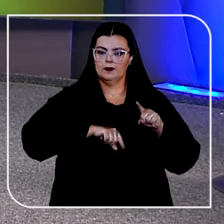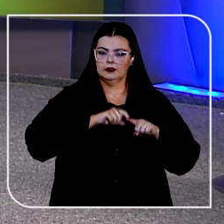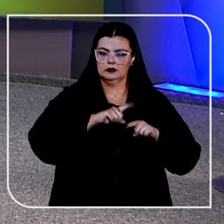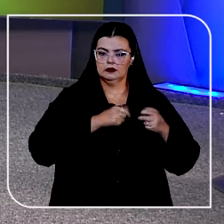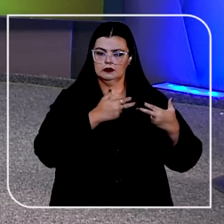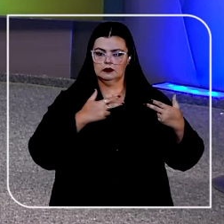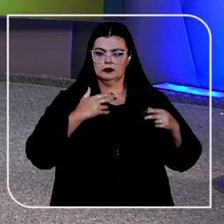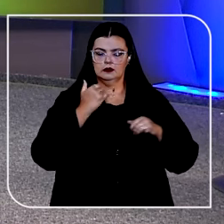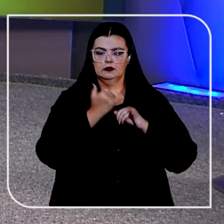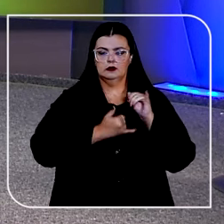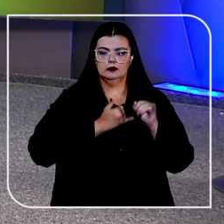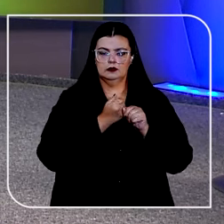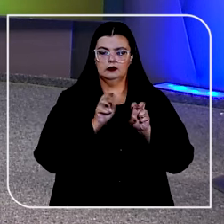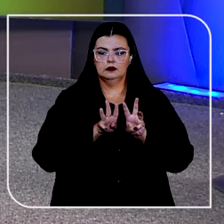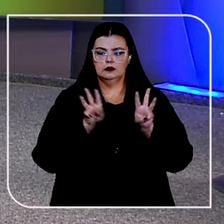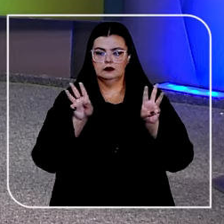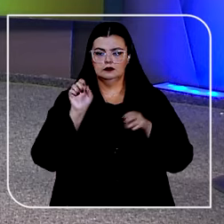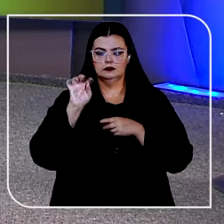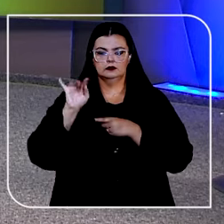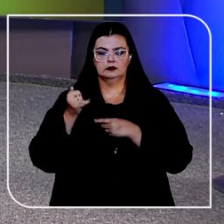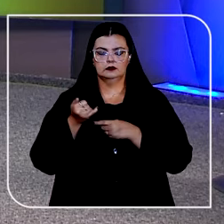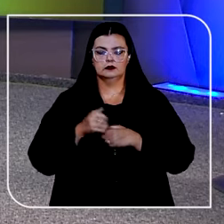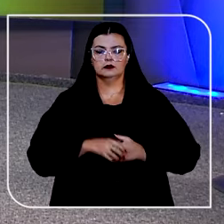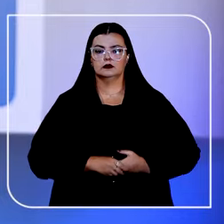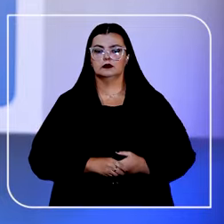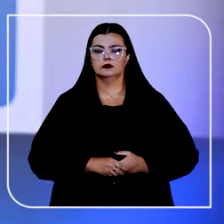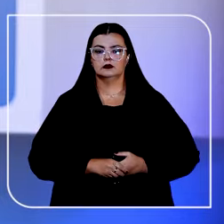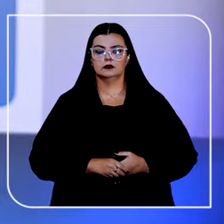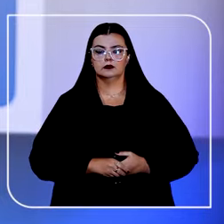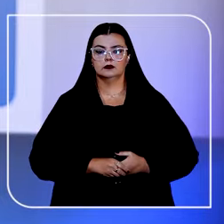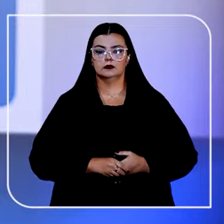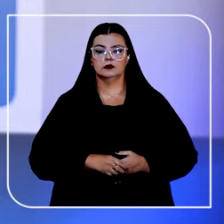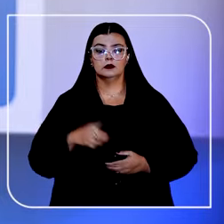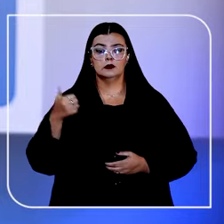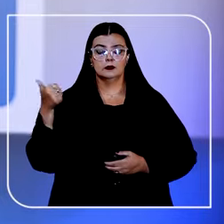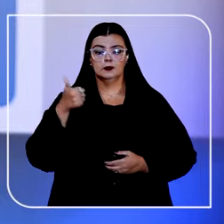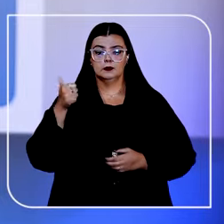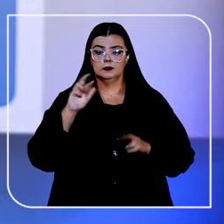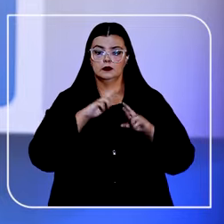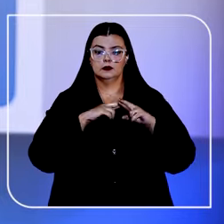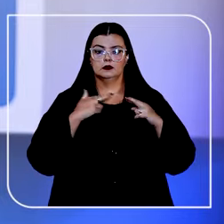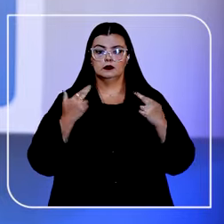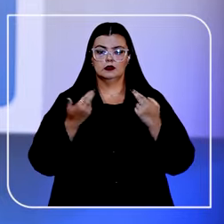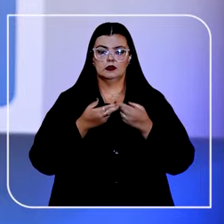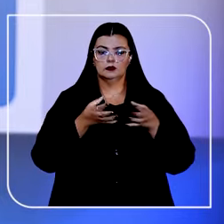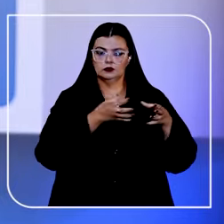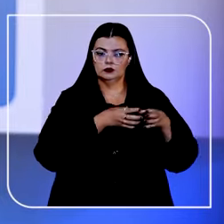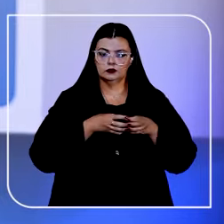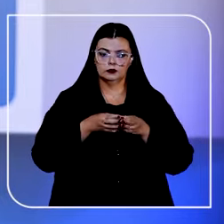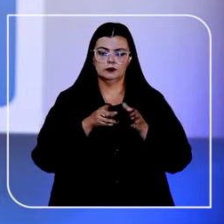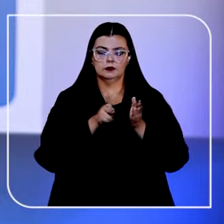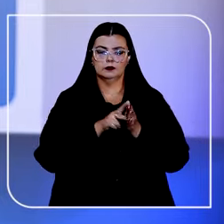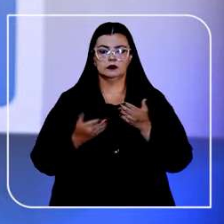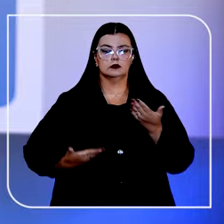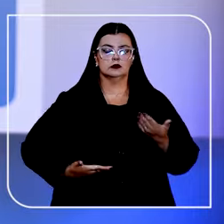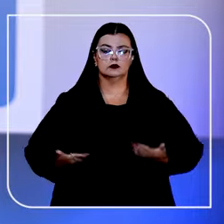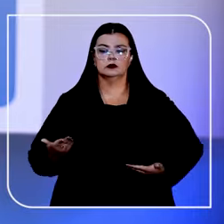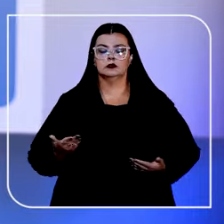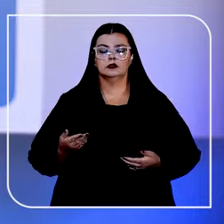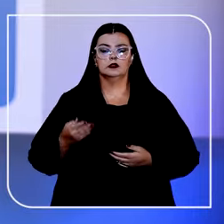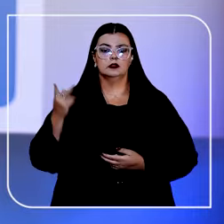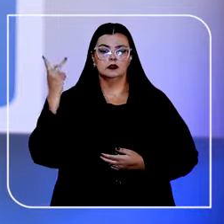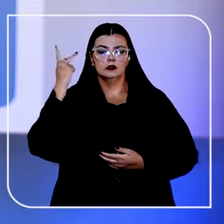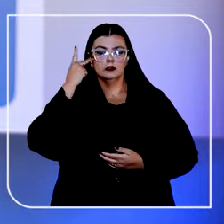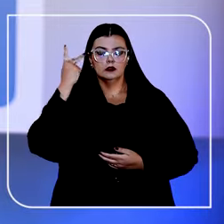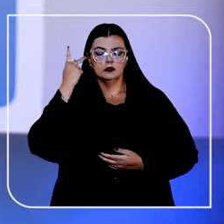aqui no site do STJ e a primeira turma decidiu que o fato de uma servidora públ de